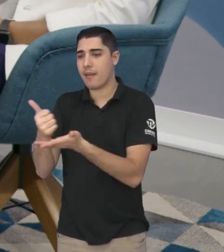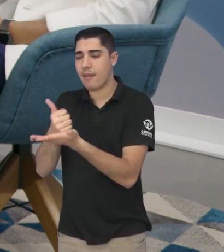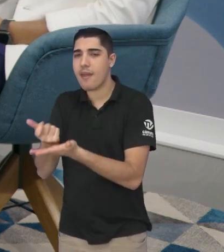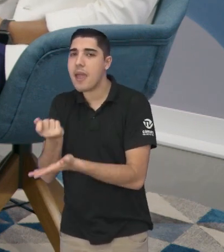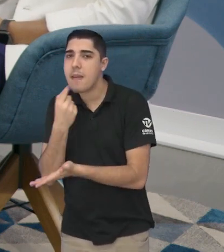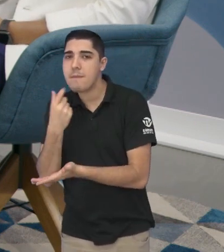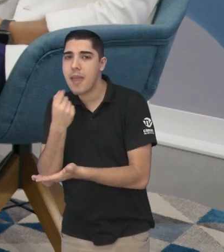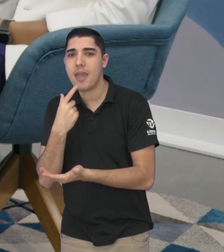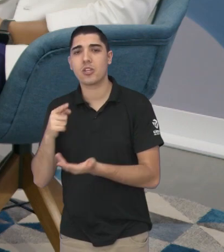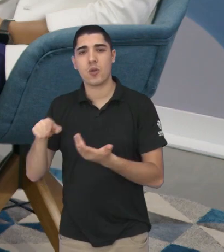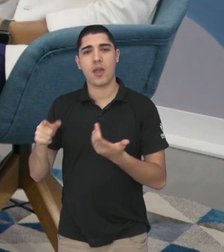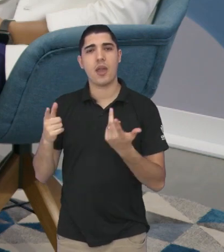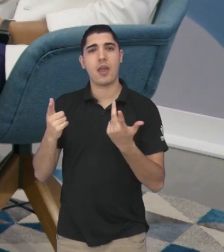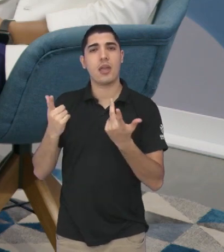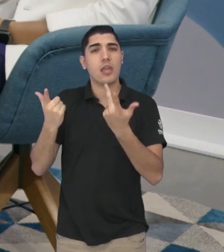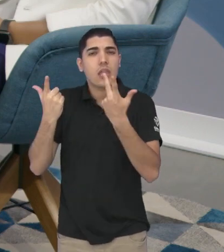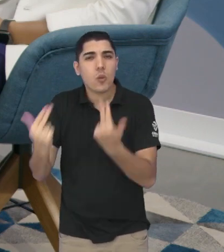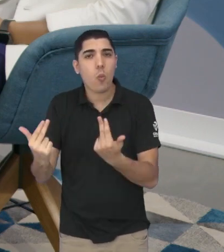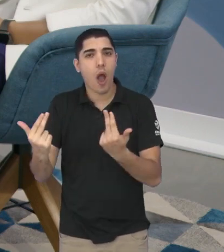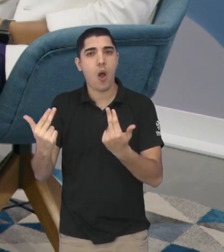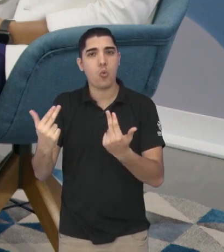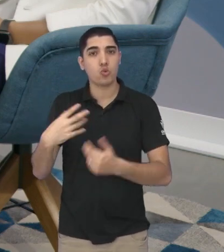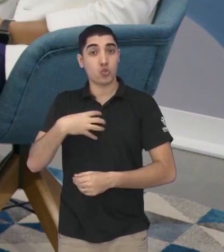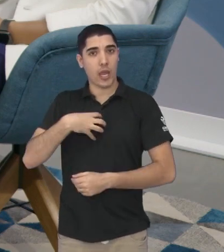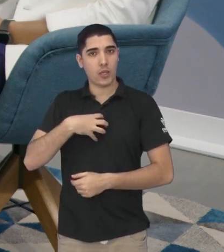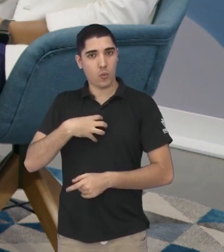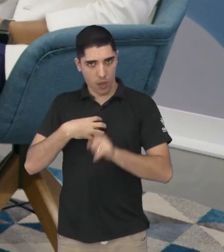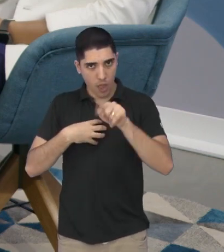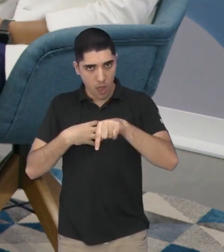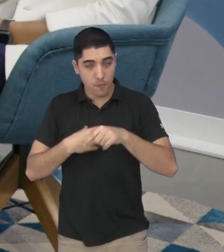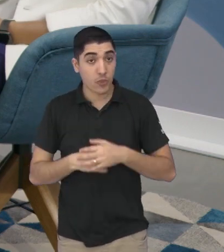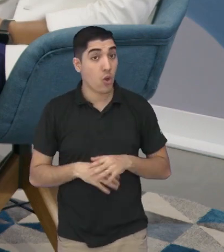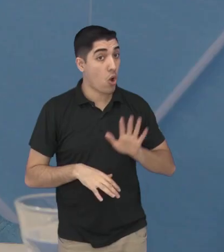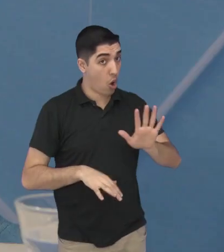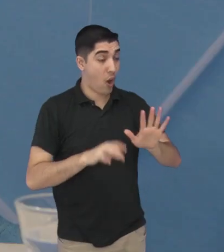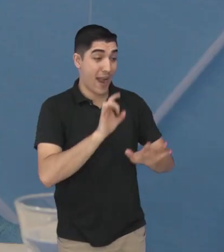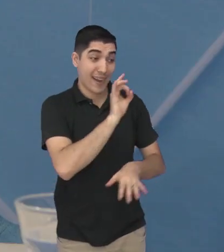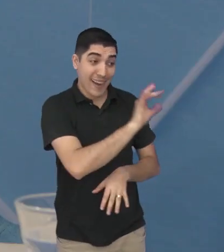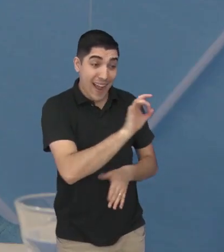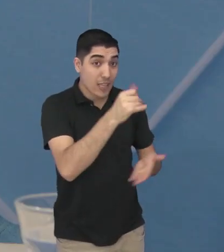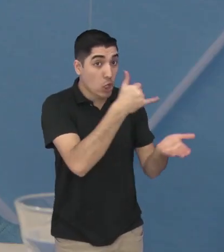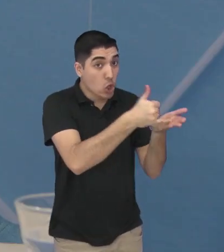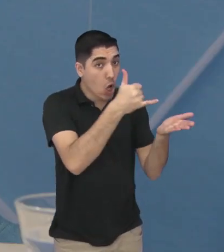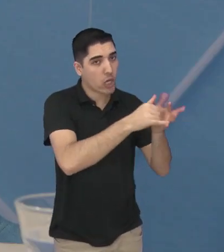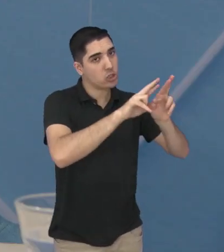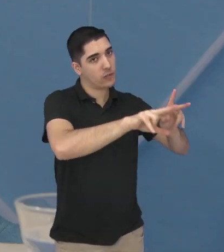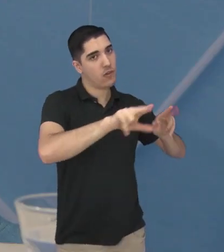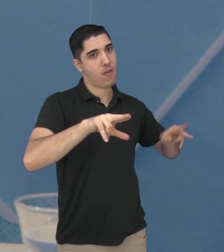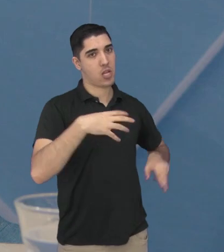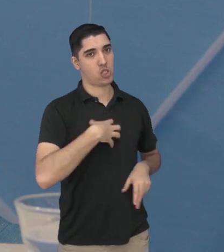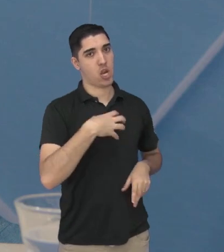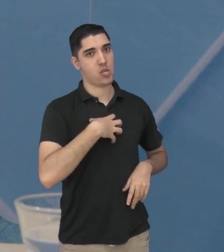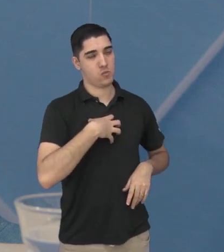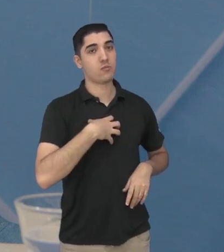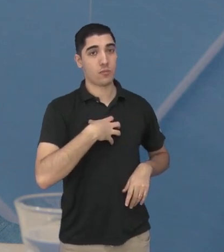o efeito tem o mesmo efeito nesse sentido? Na verdade, cada droga tem um efeito dependendo